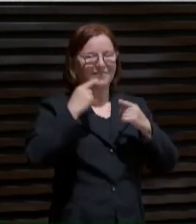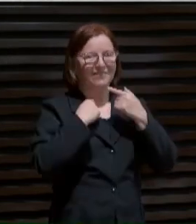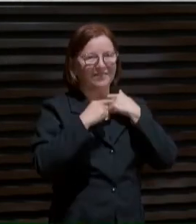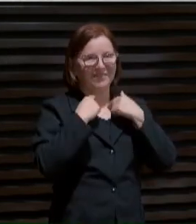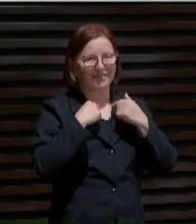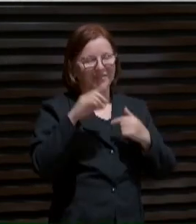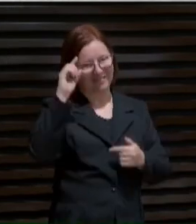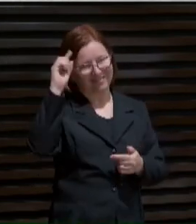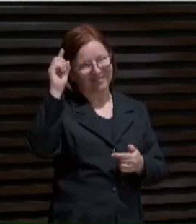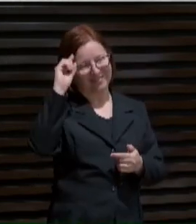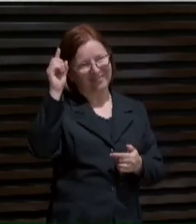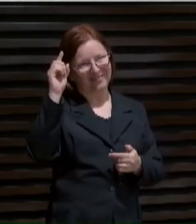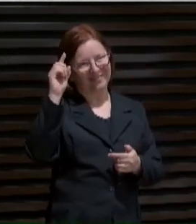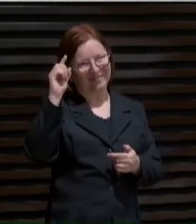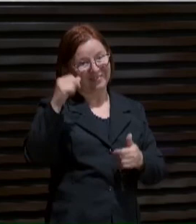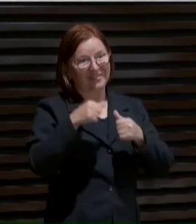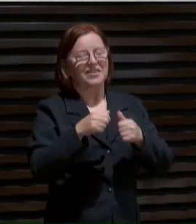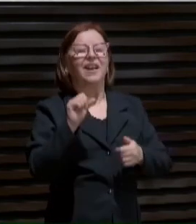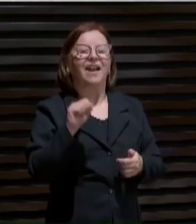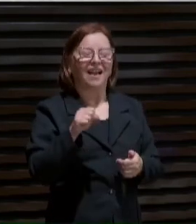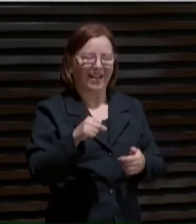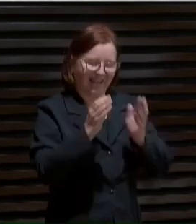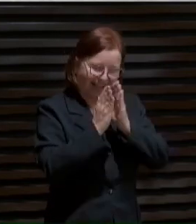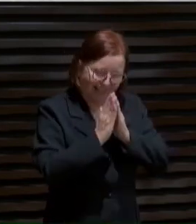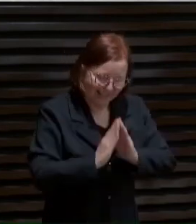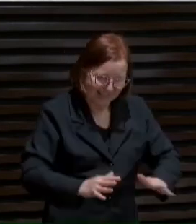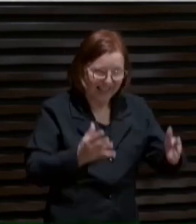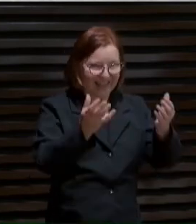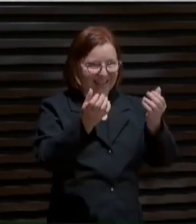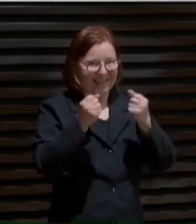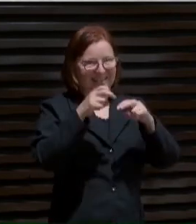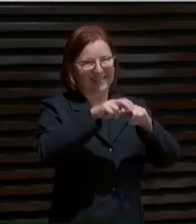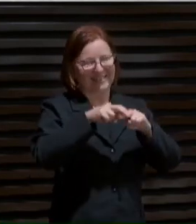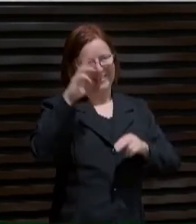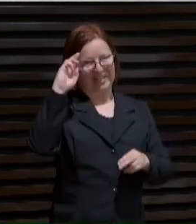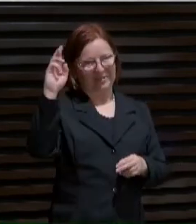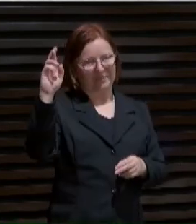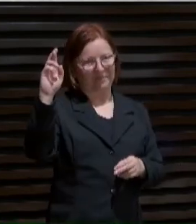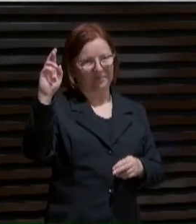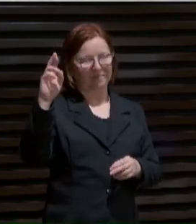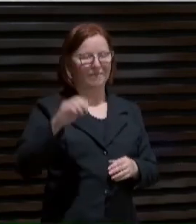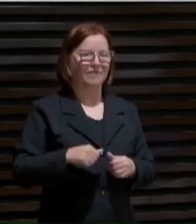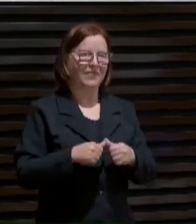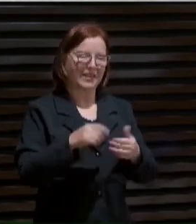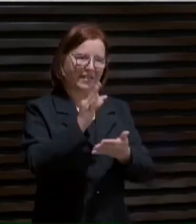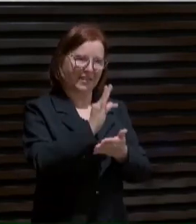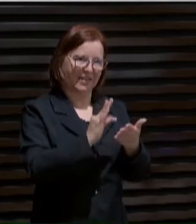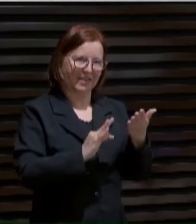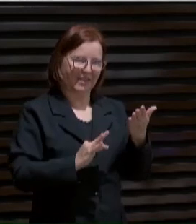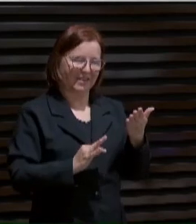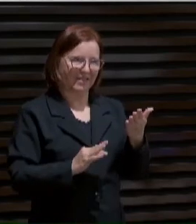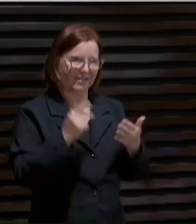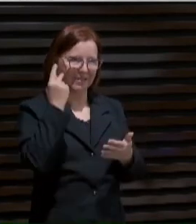todos os dias Isso sim é adoração aceitável ao Senhor essa passagem para